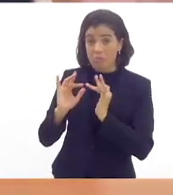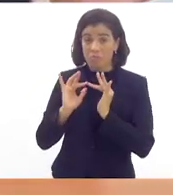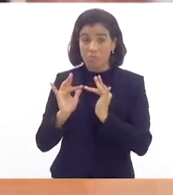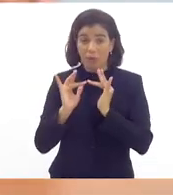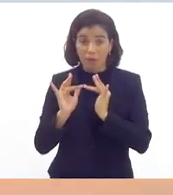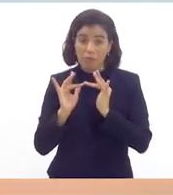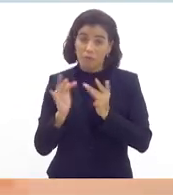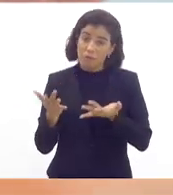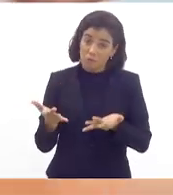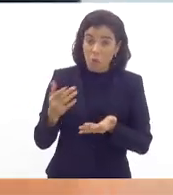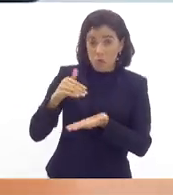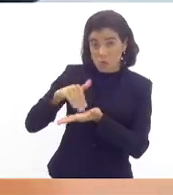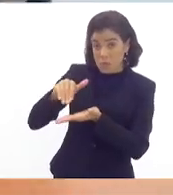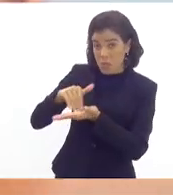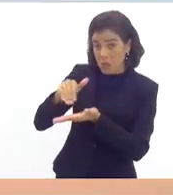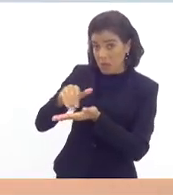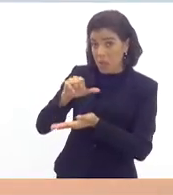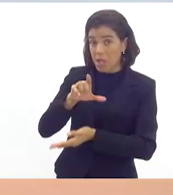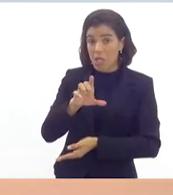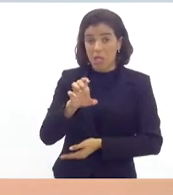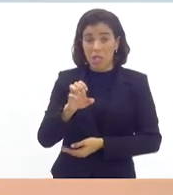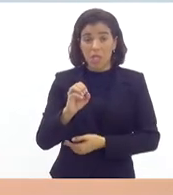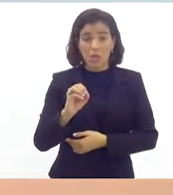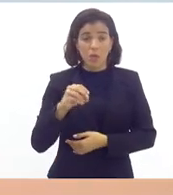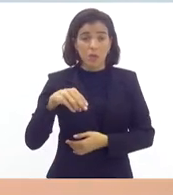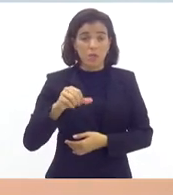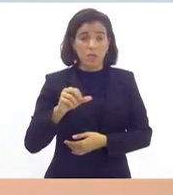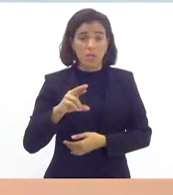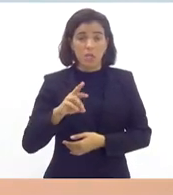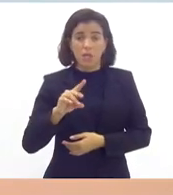aí o secretário que Leonardo. Dia que o governador combina. Vai lá?